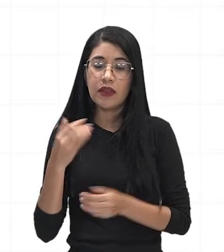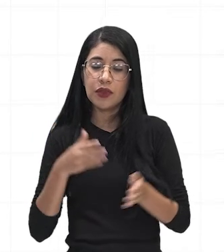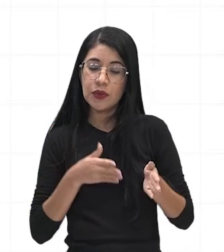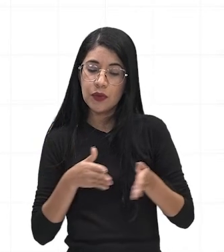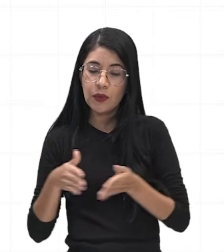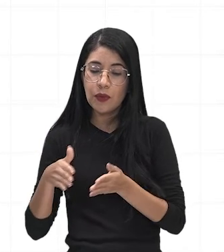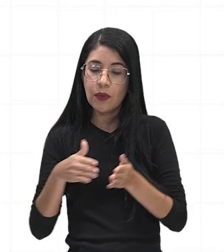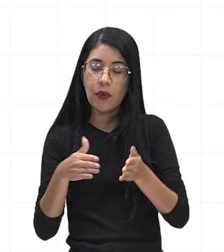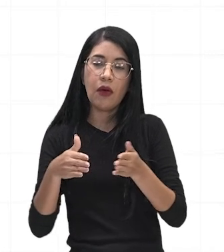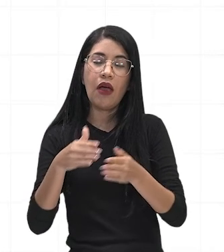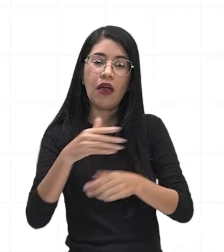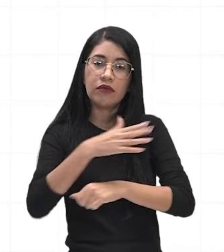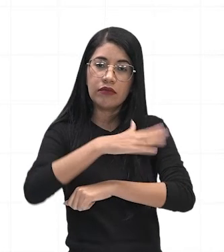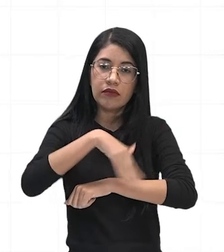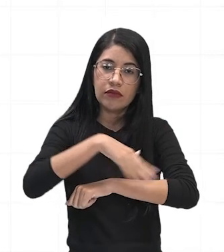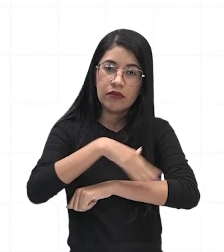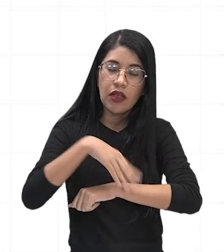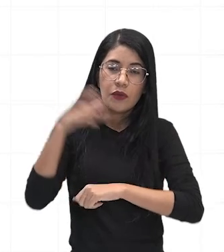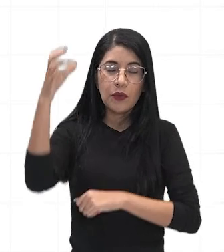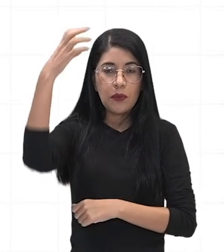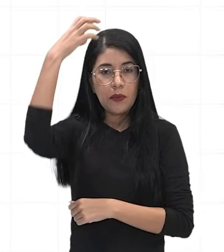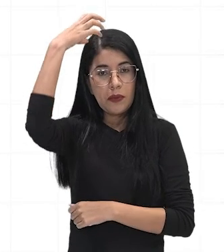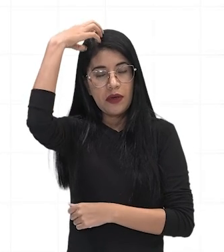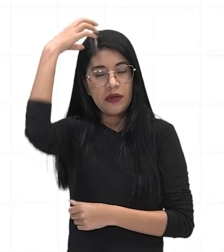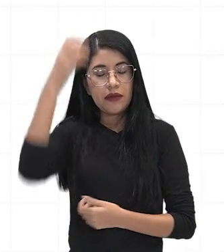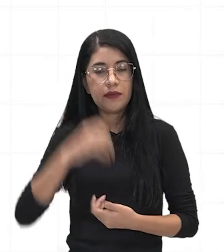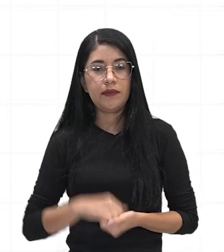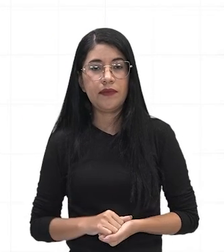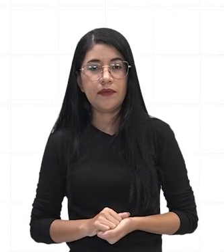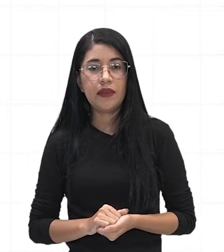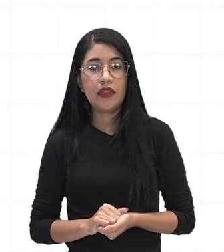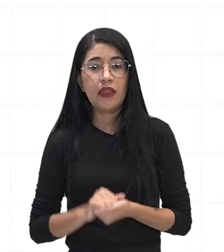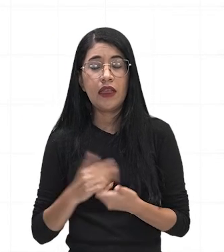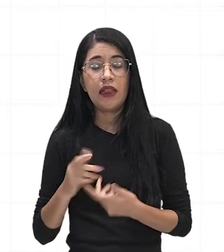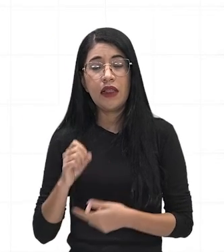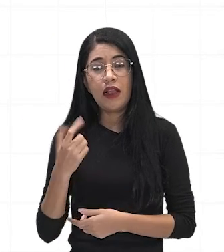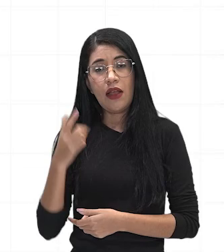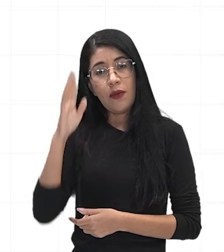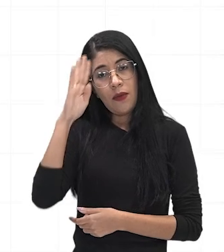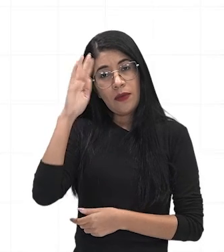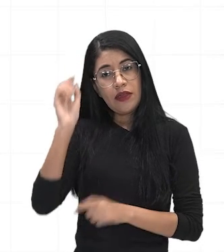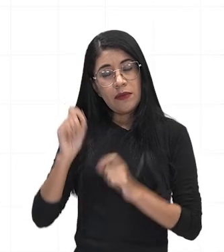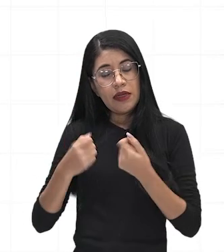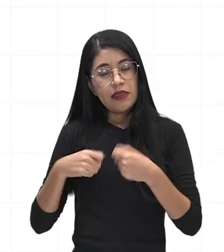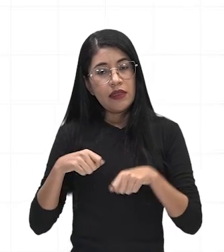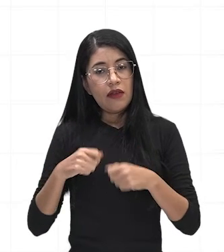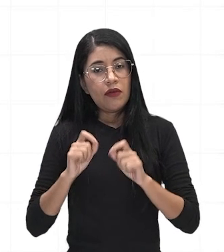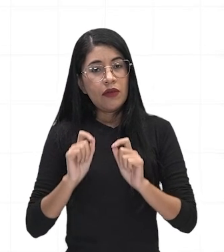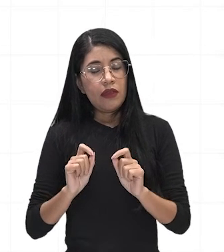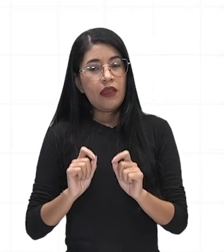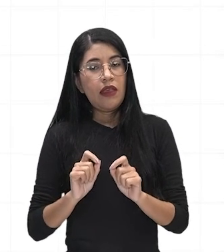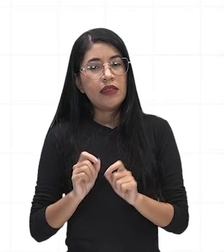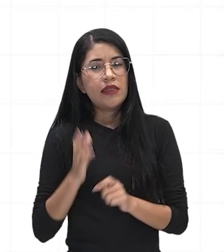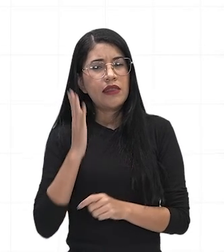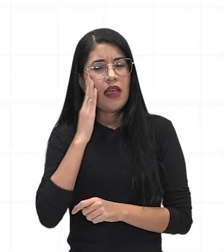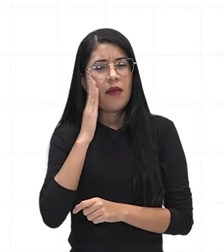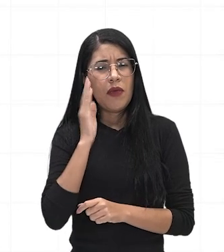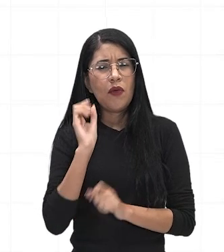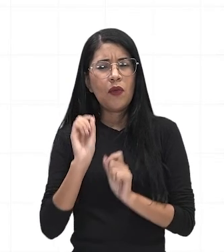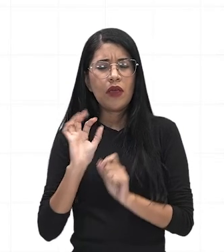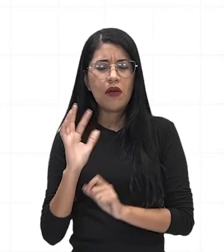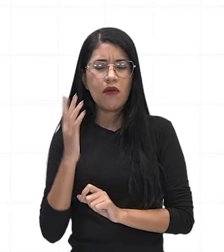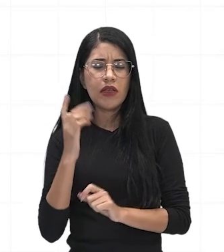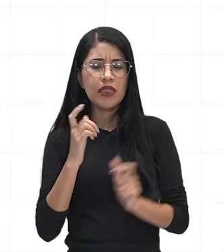nós vimos, tá? E, claro, o comandante, ele tem que saber o que acontece, então, nessas províncias.